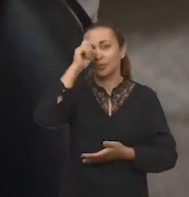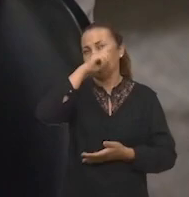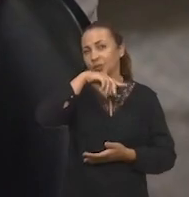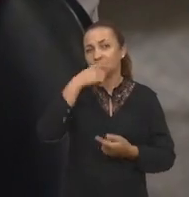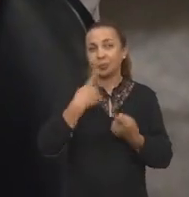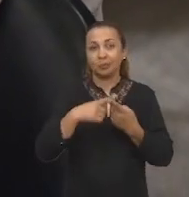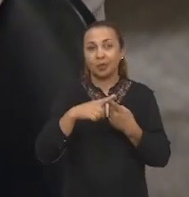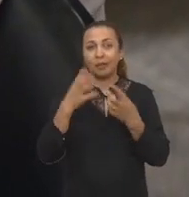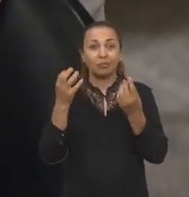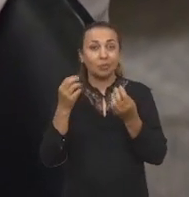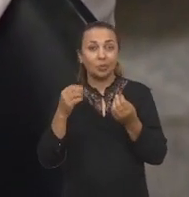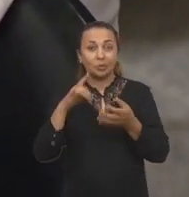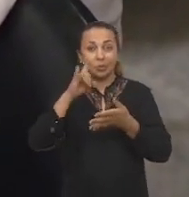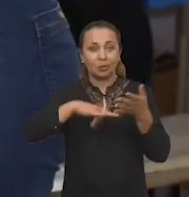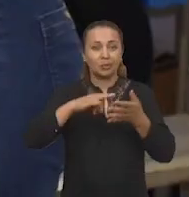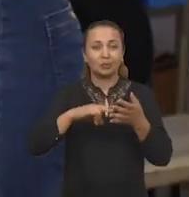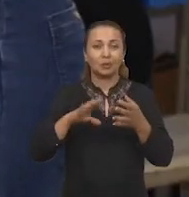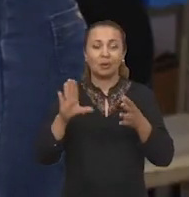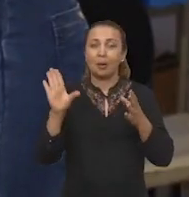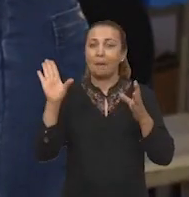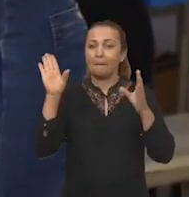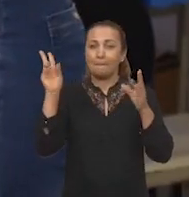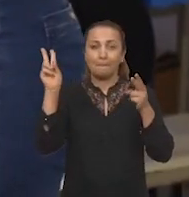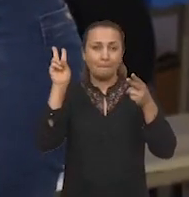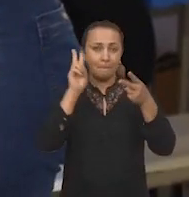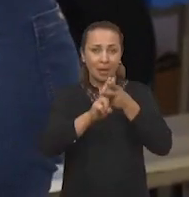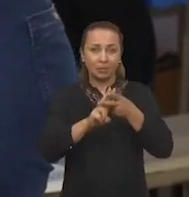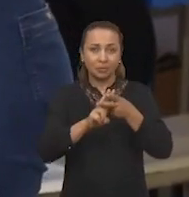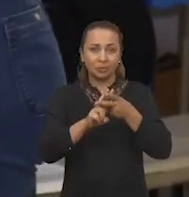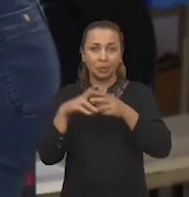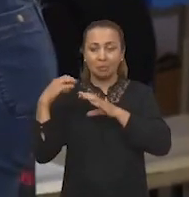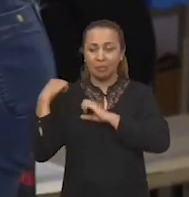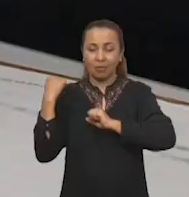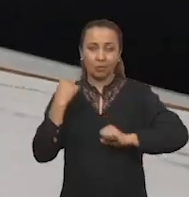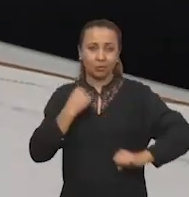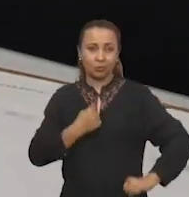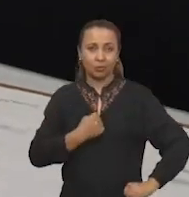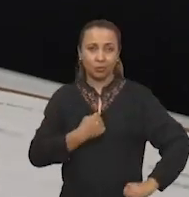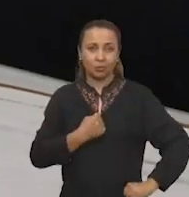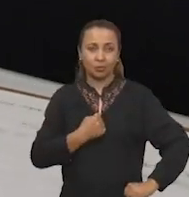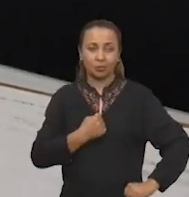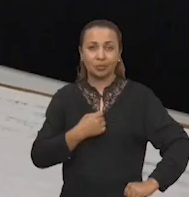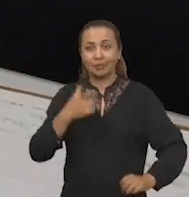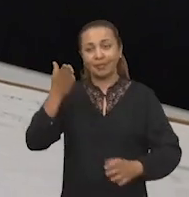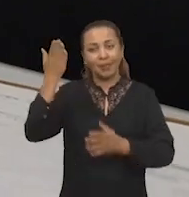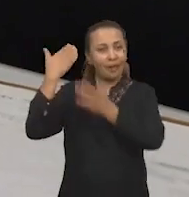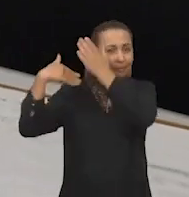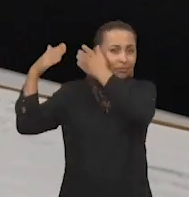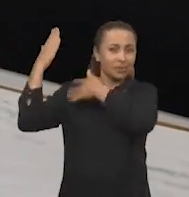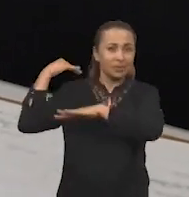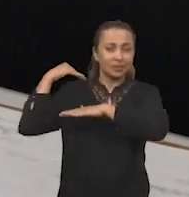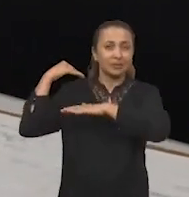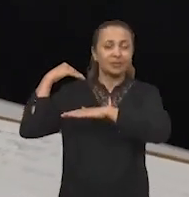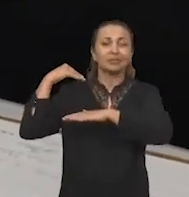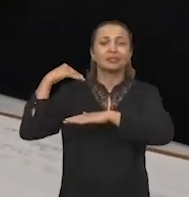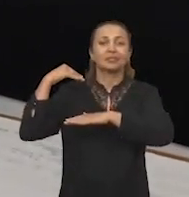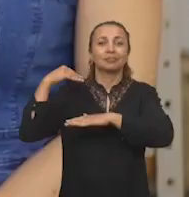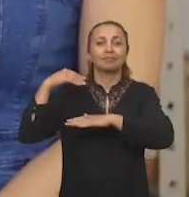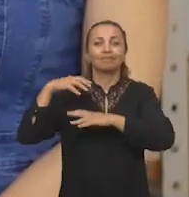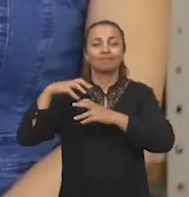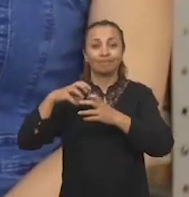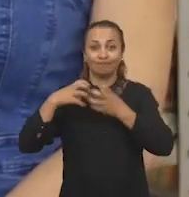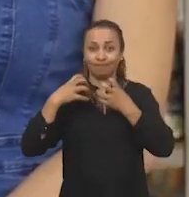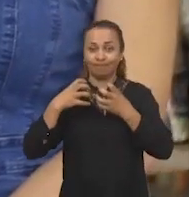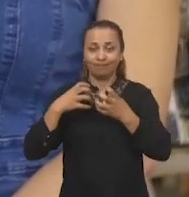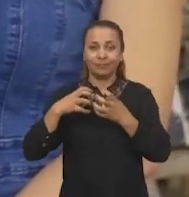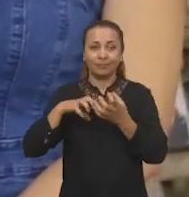materiais foram apreendidos pela ditadura militar naquele ambiente, né, político intenso, né? Mas